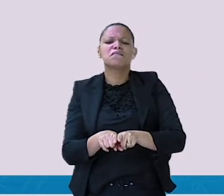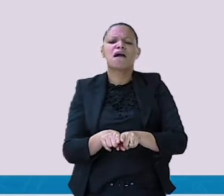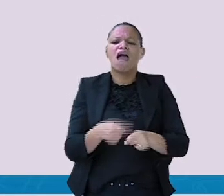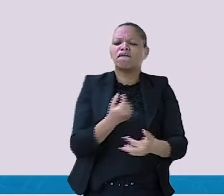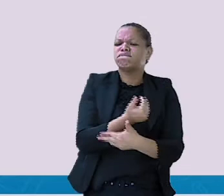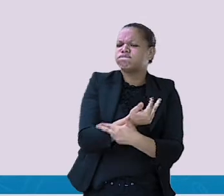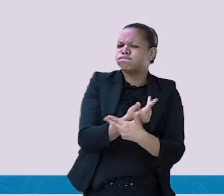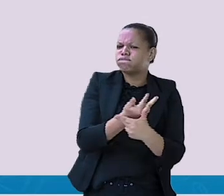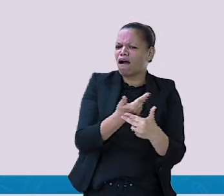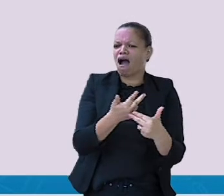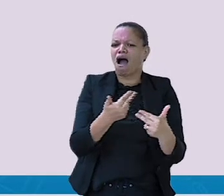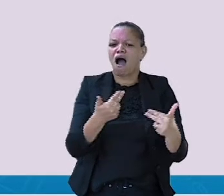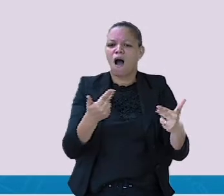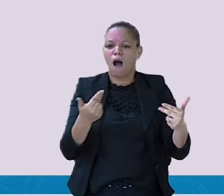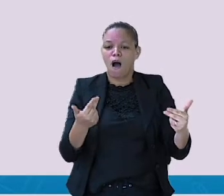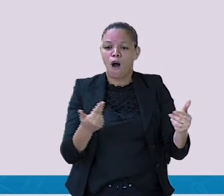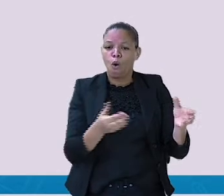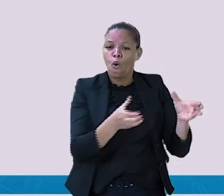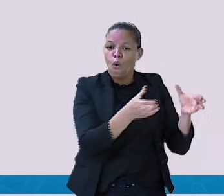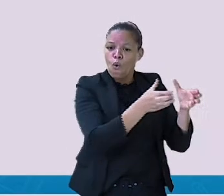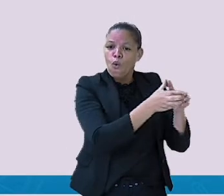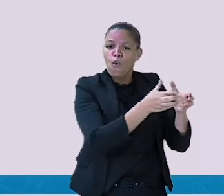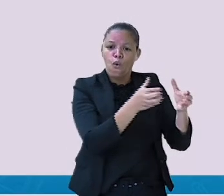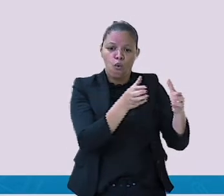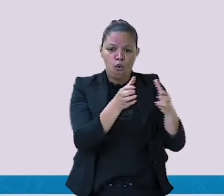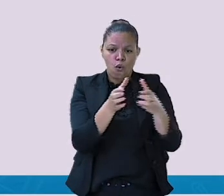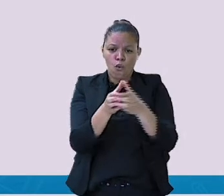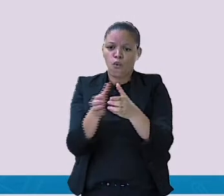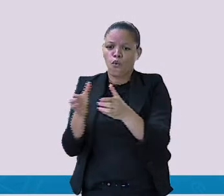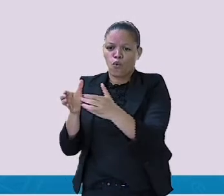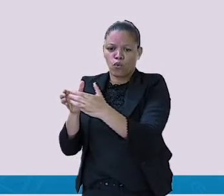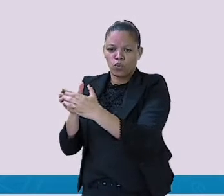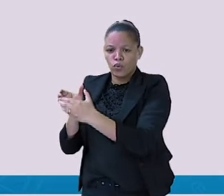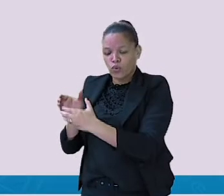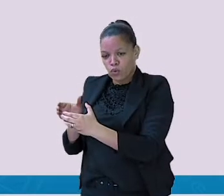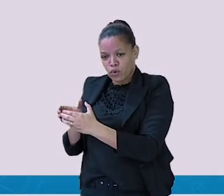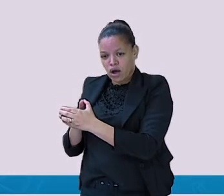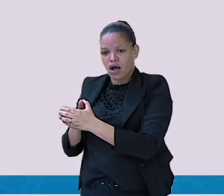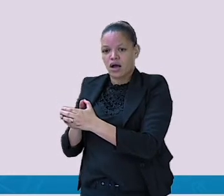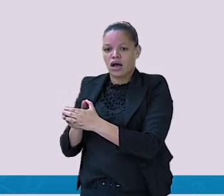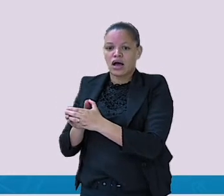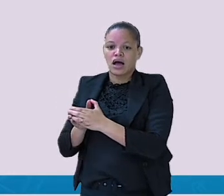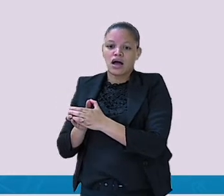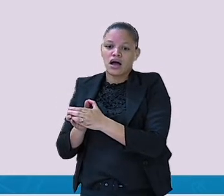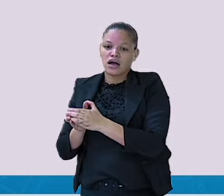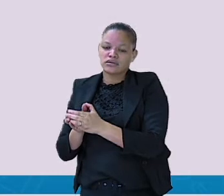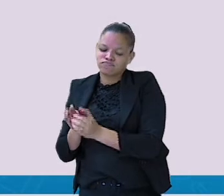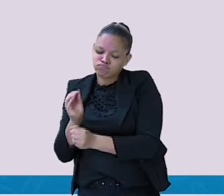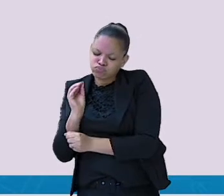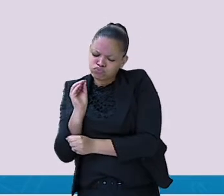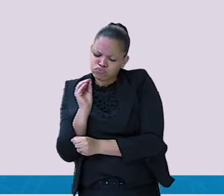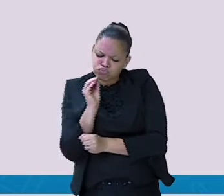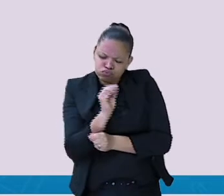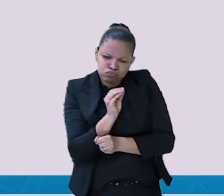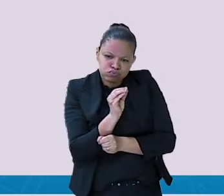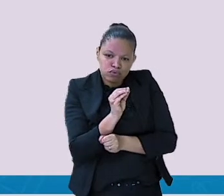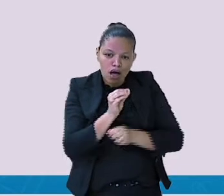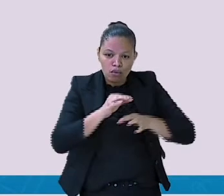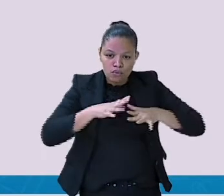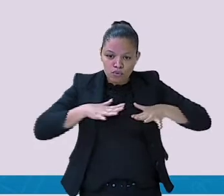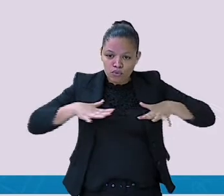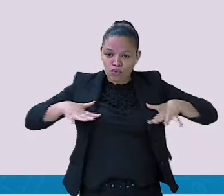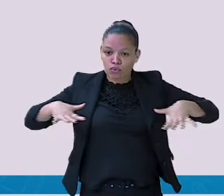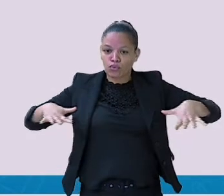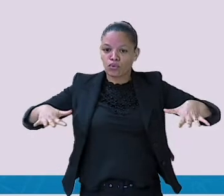livres, que ali comandariam e olhariam toda por aquela questão das terras. Então, nós temos aqui a estrutura dos